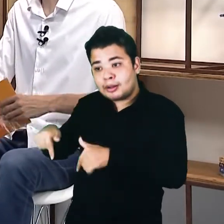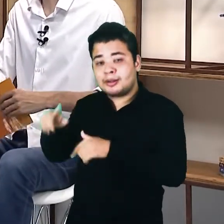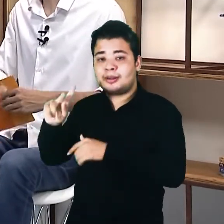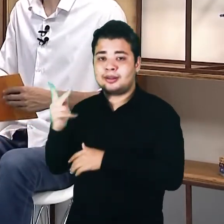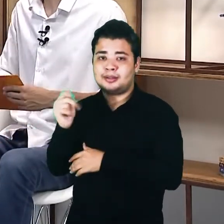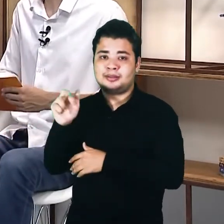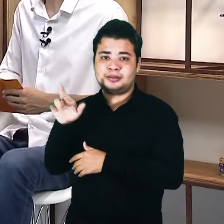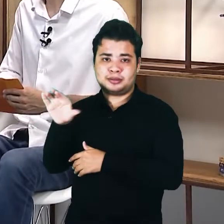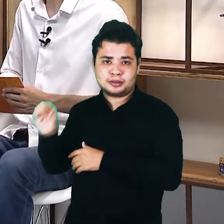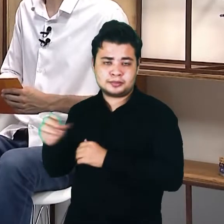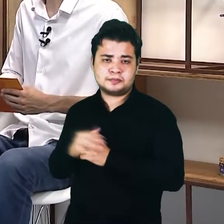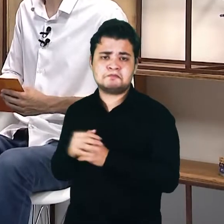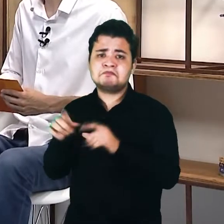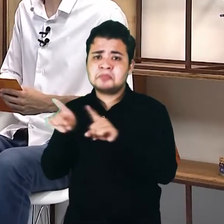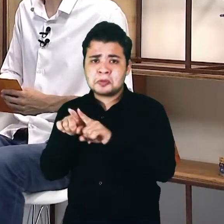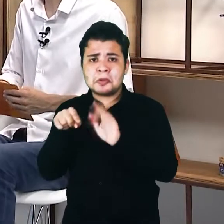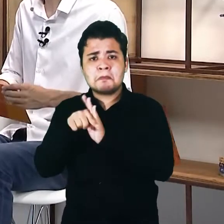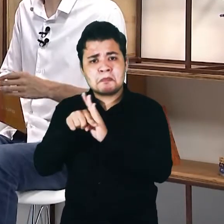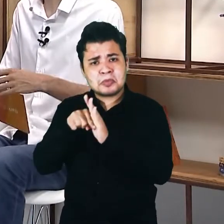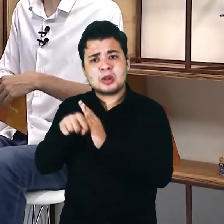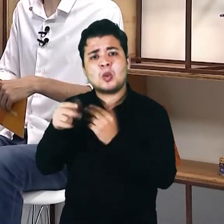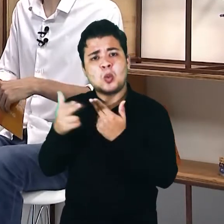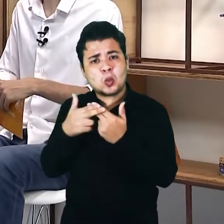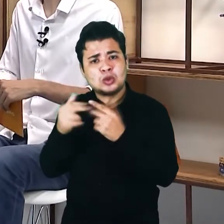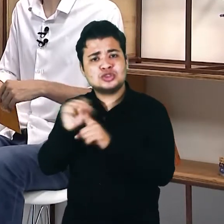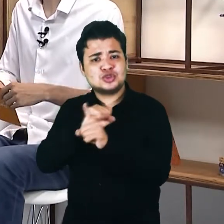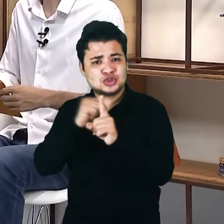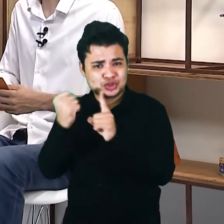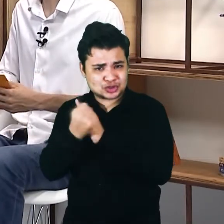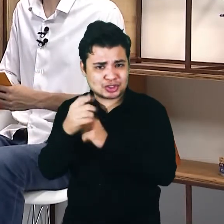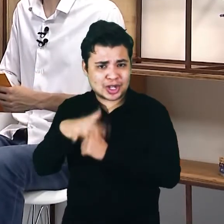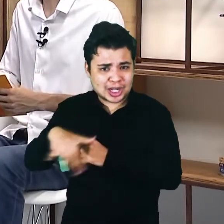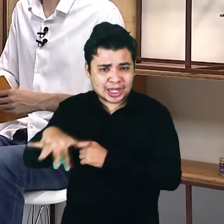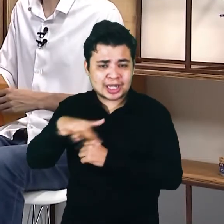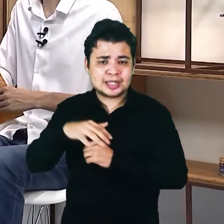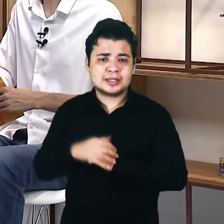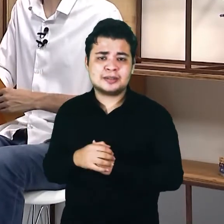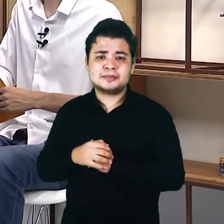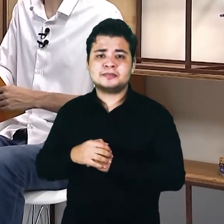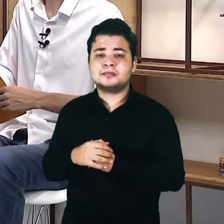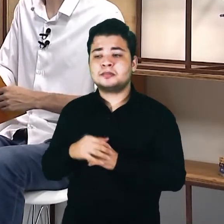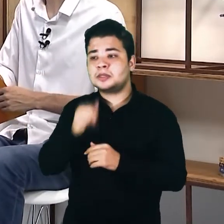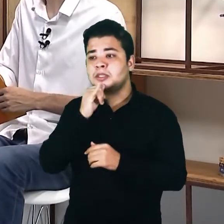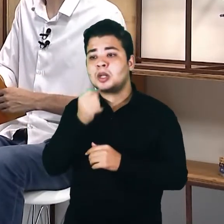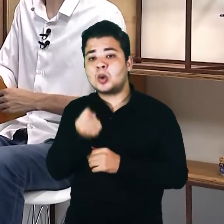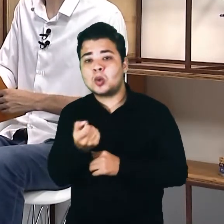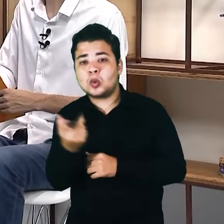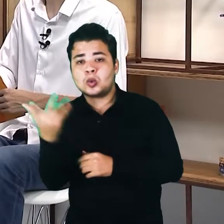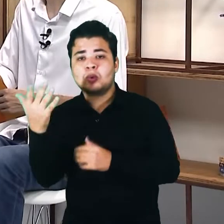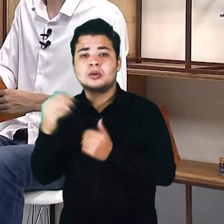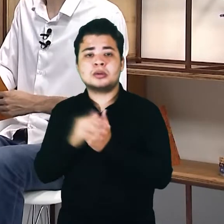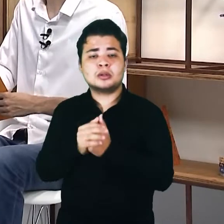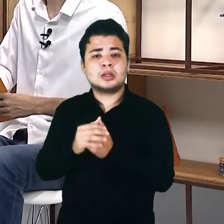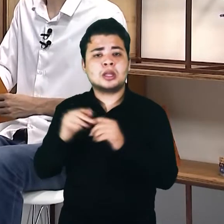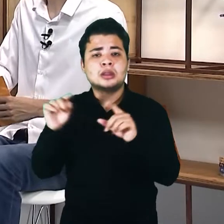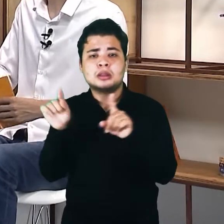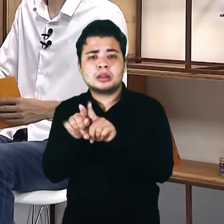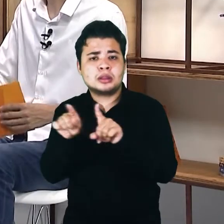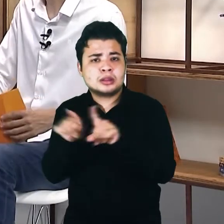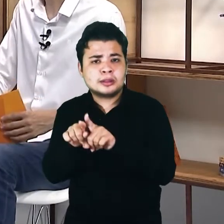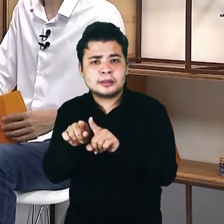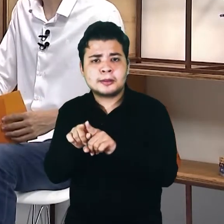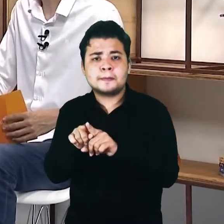de pesquisa em fitossociologia, né? Que no caso, é quantificação, estudar a